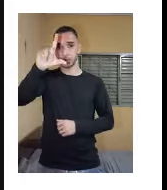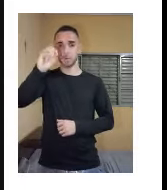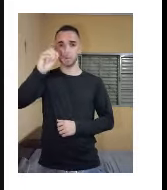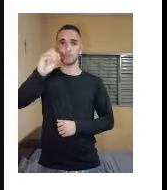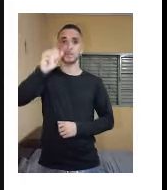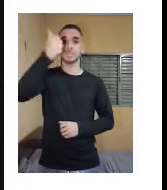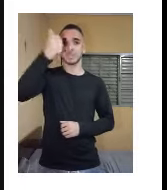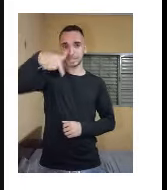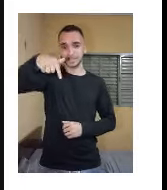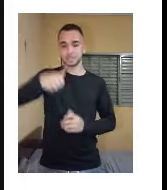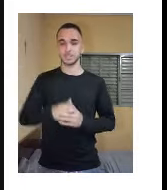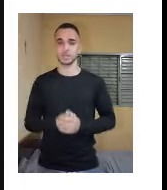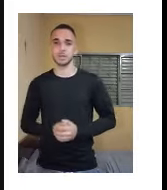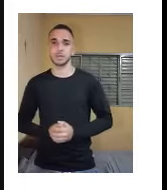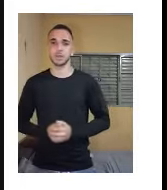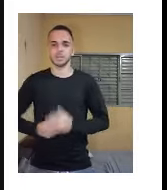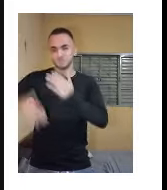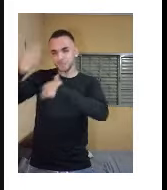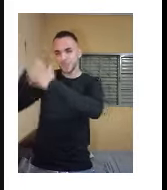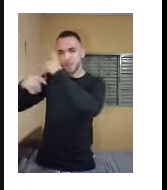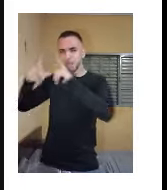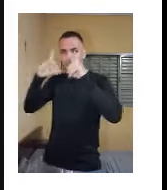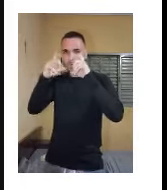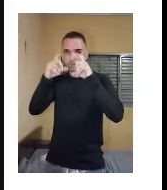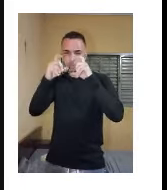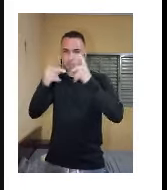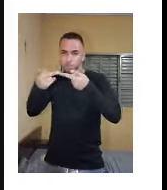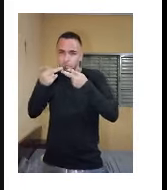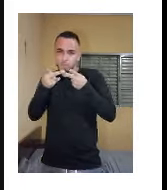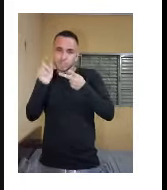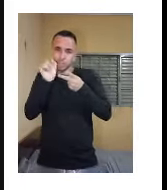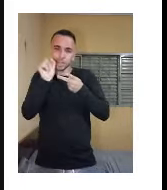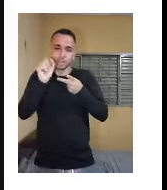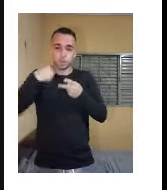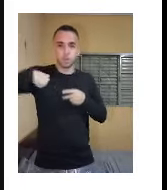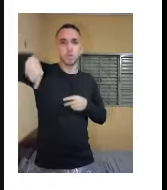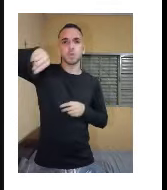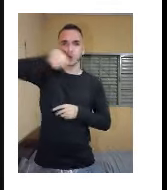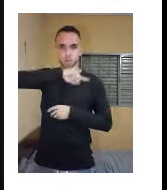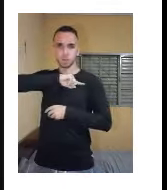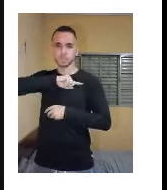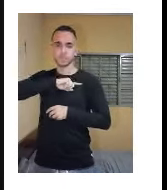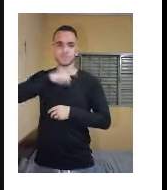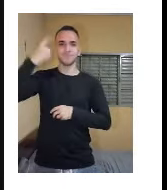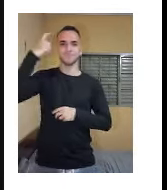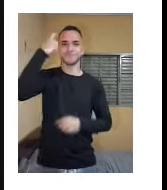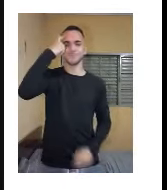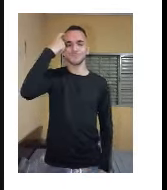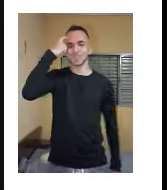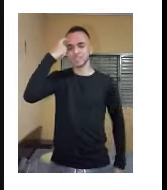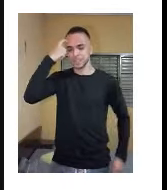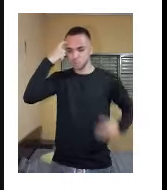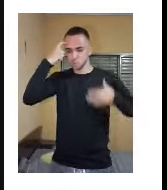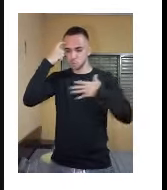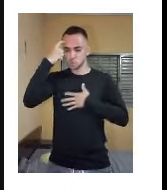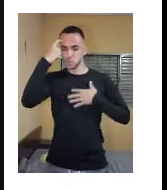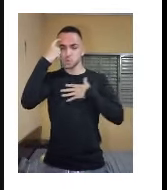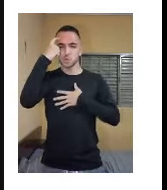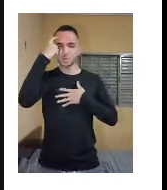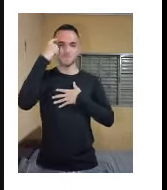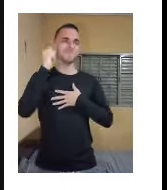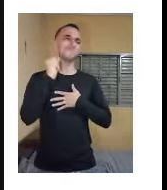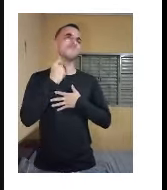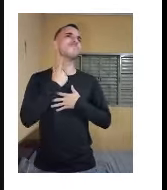que a gente pensasse, né, o que a gente sente prazer, O que é que a gente sente prazer